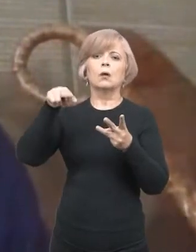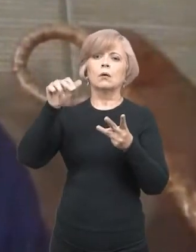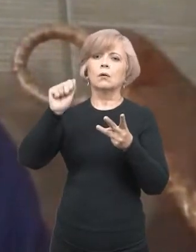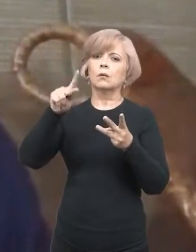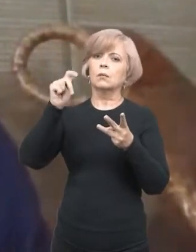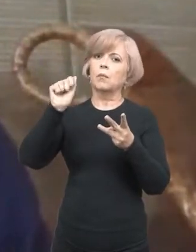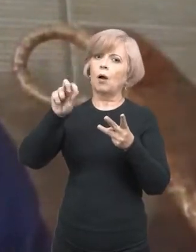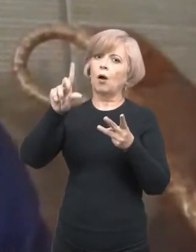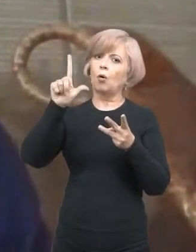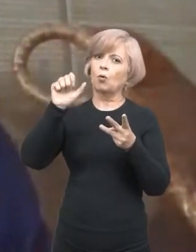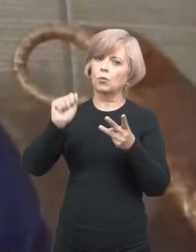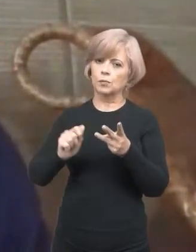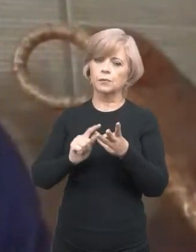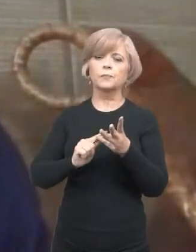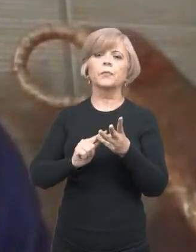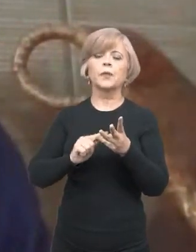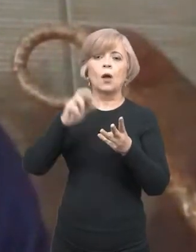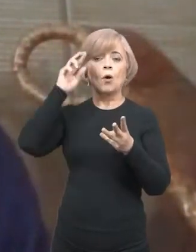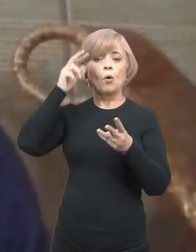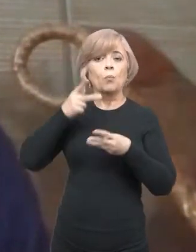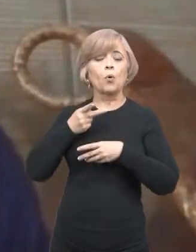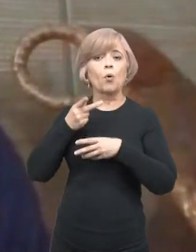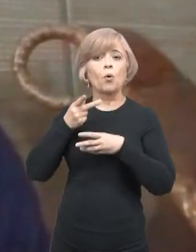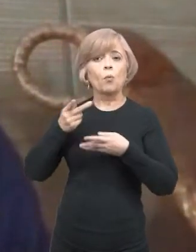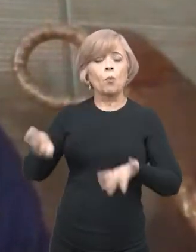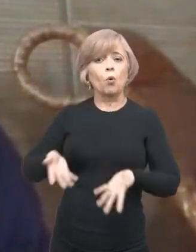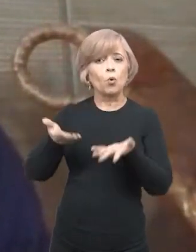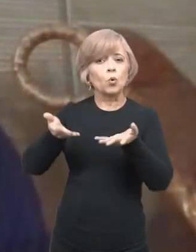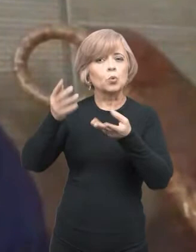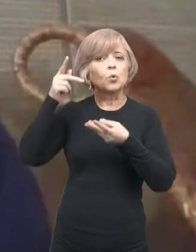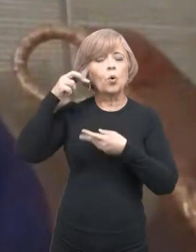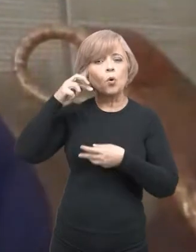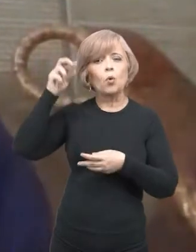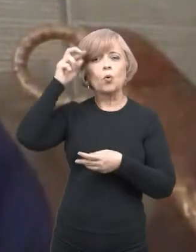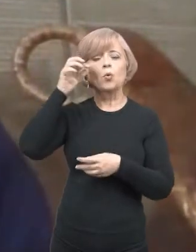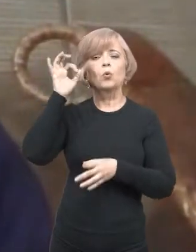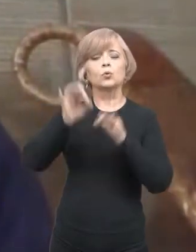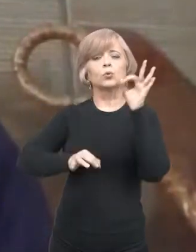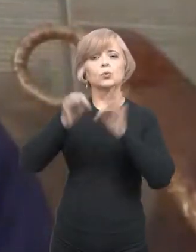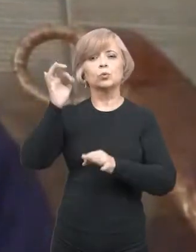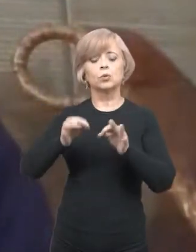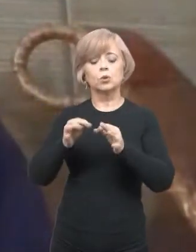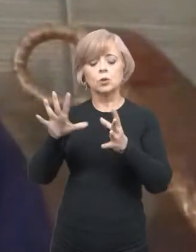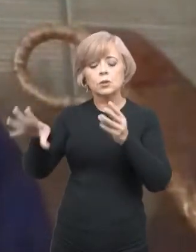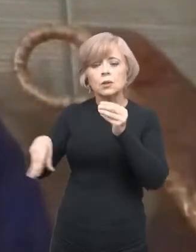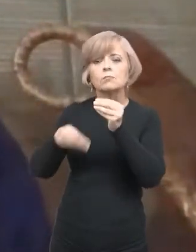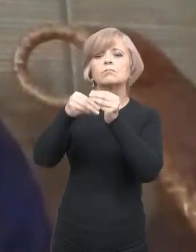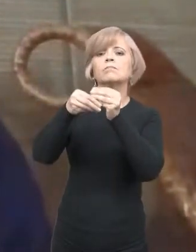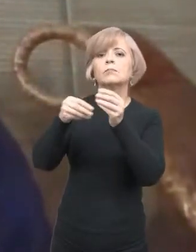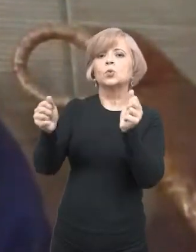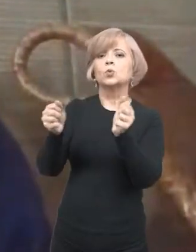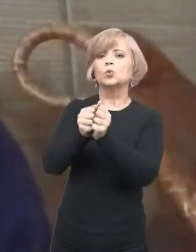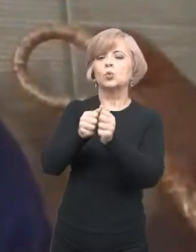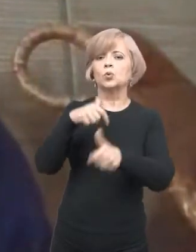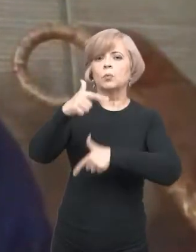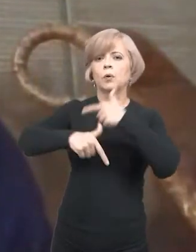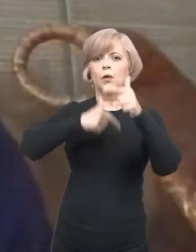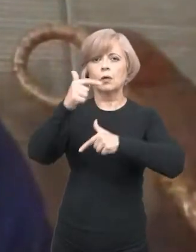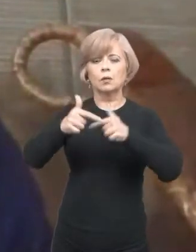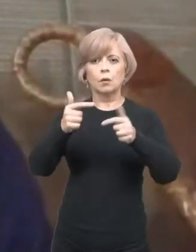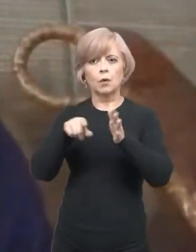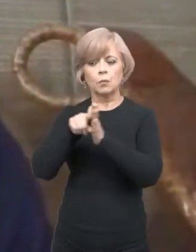Rocha, o promotor de Justiça Guilherme Vogen e recentemente veio agregar